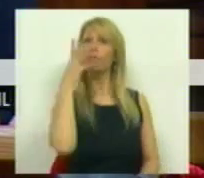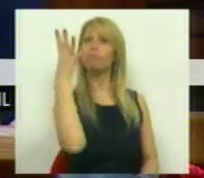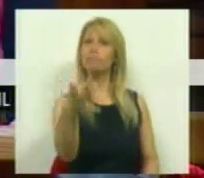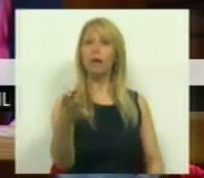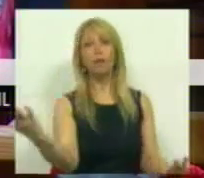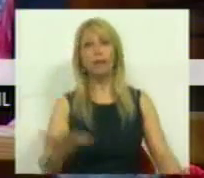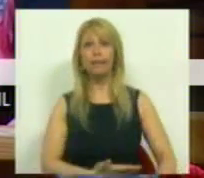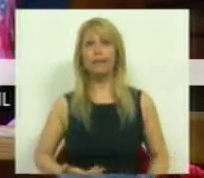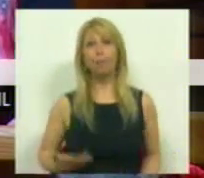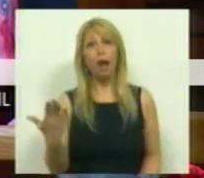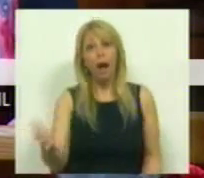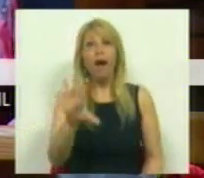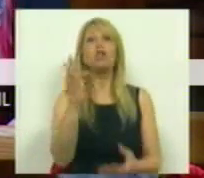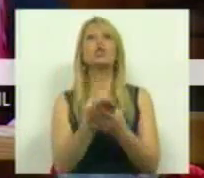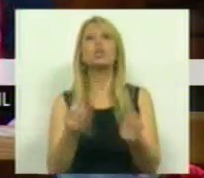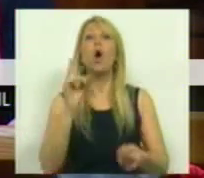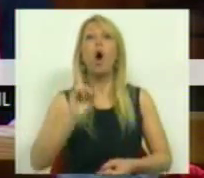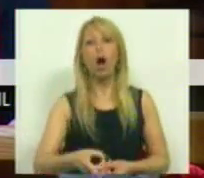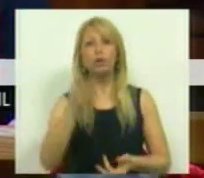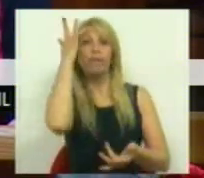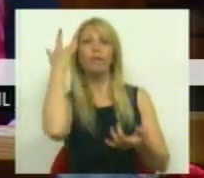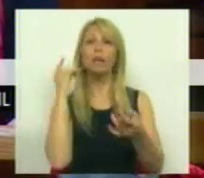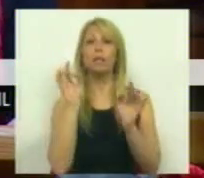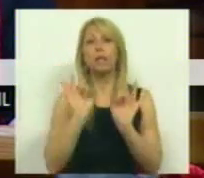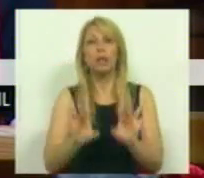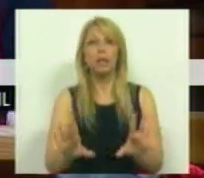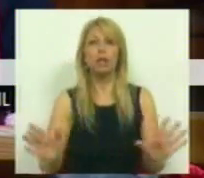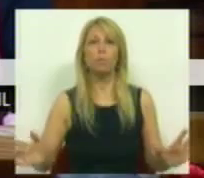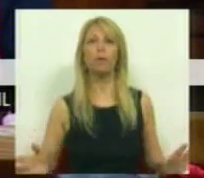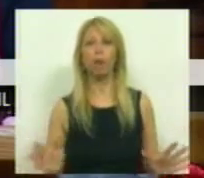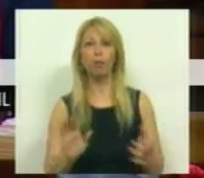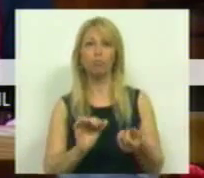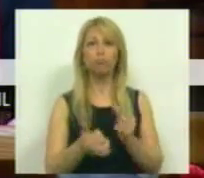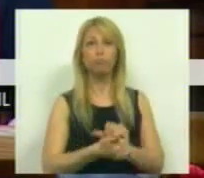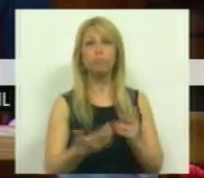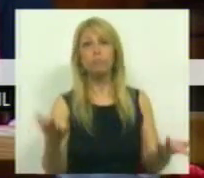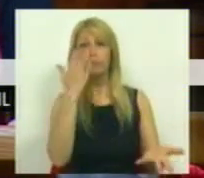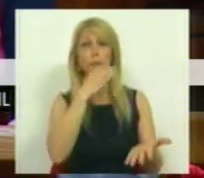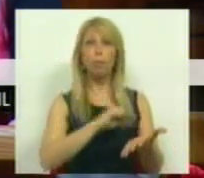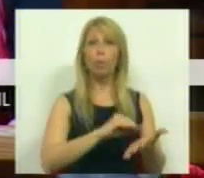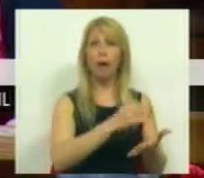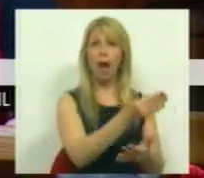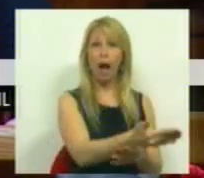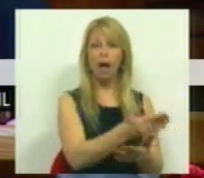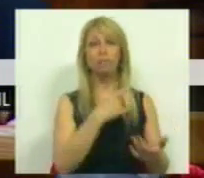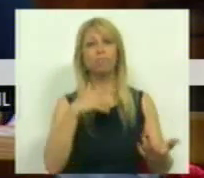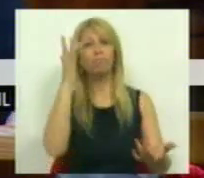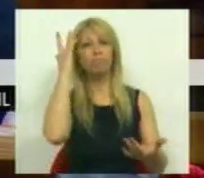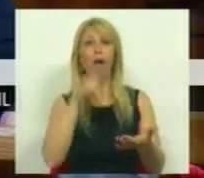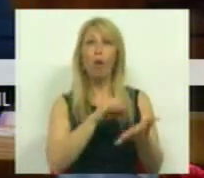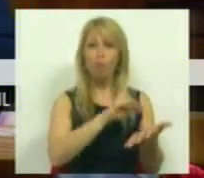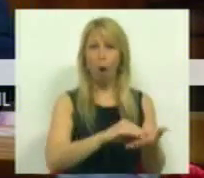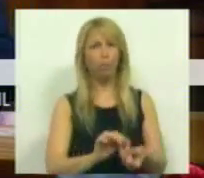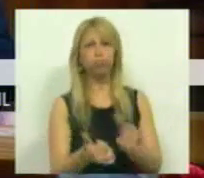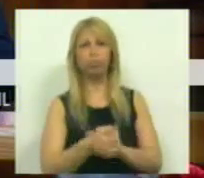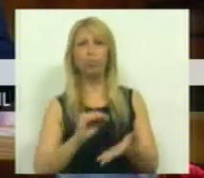havendo desemprego, a solução é facilitar o despedimento, que, havendo pobreza, a solução é tornar os pobres mais